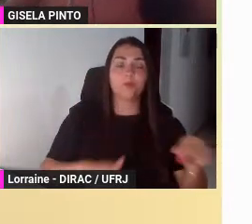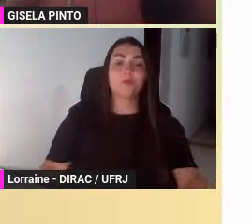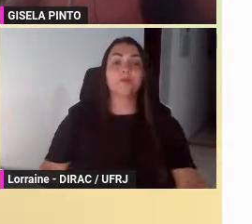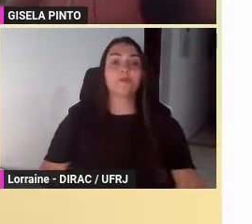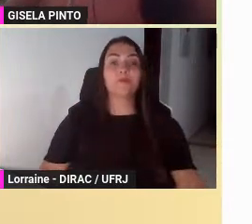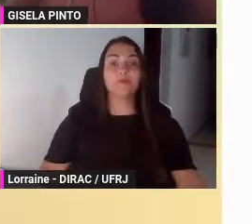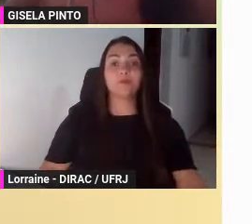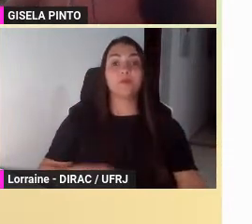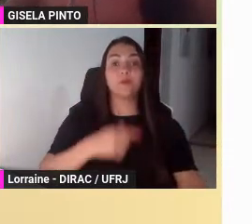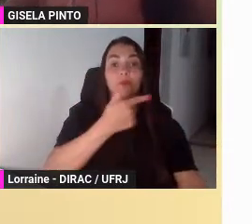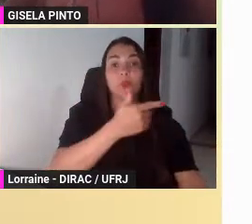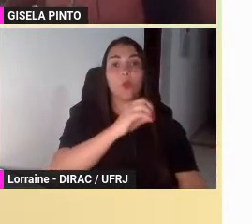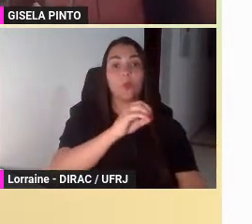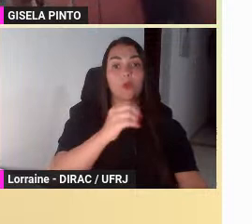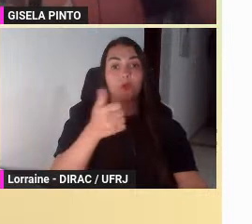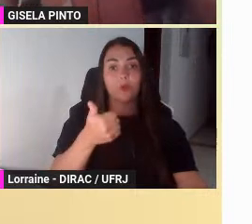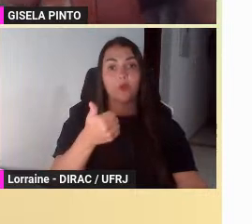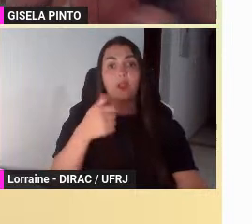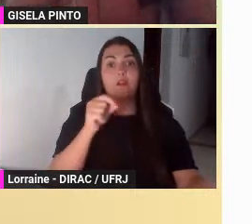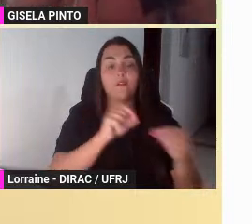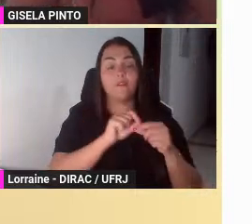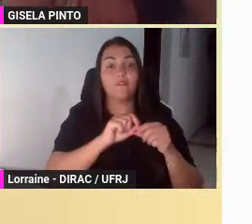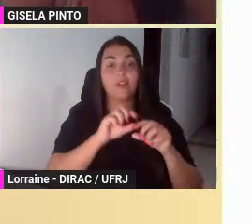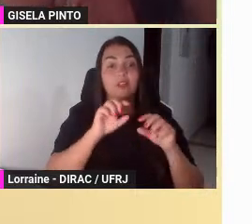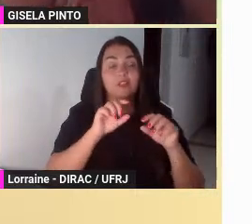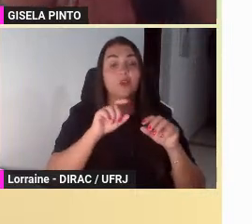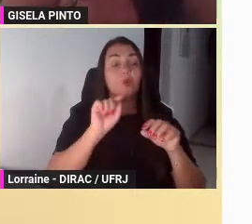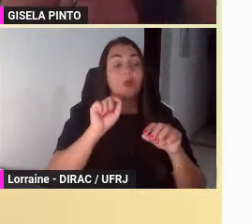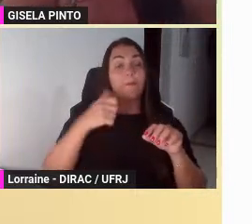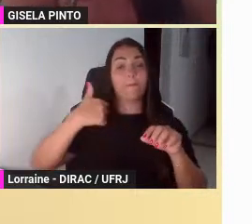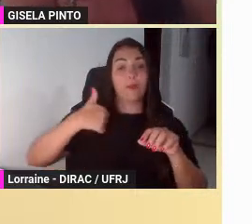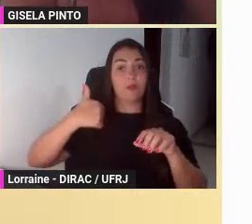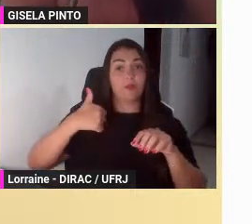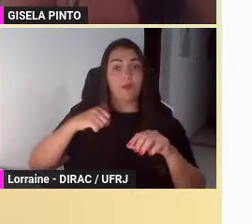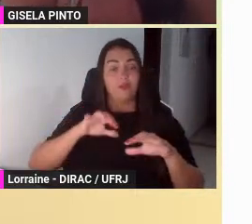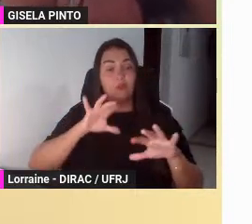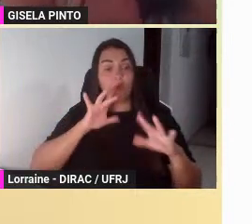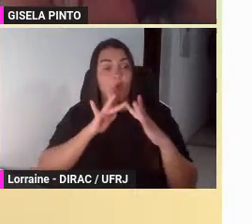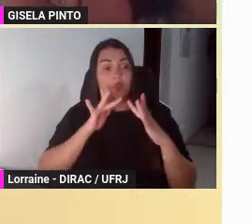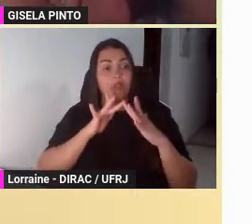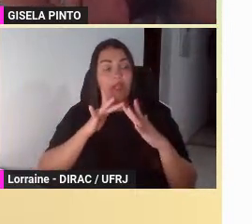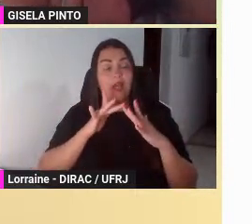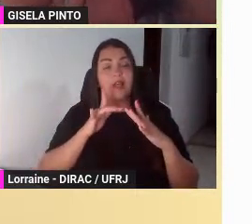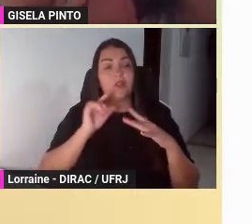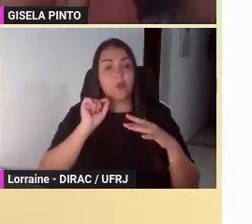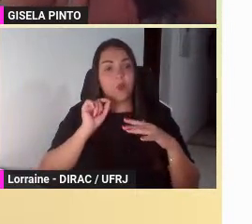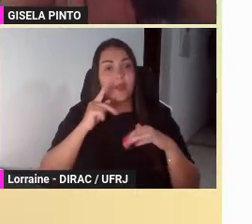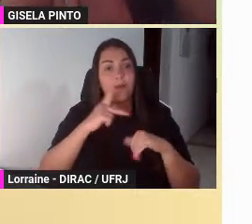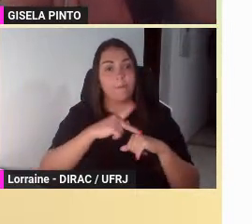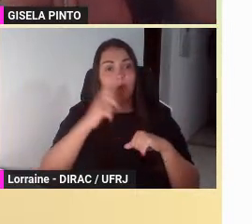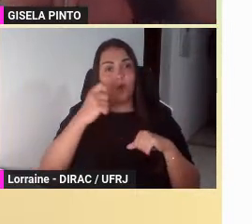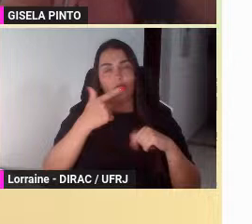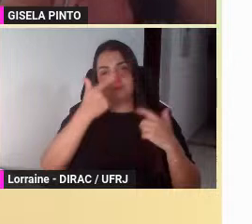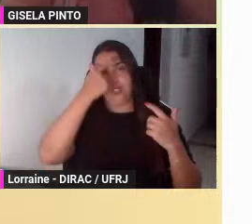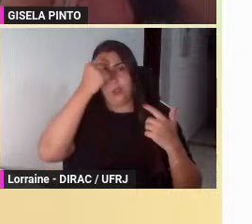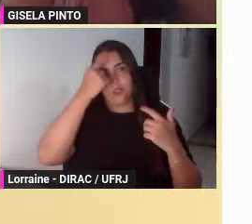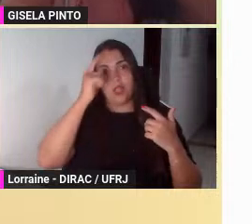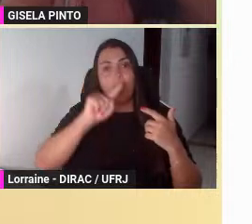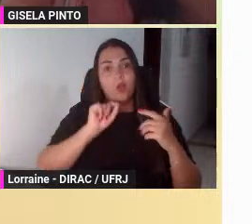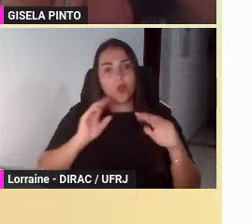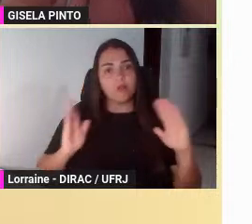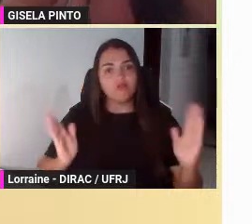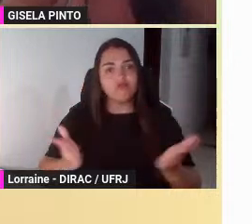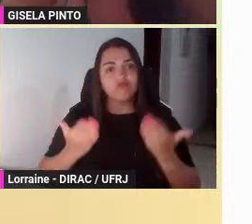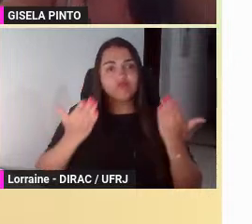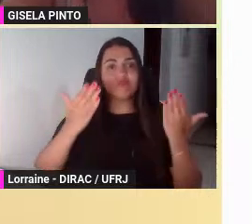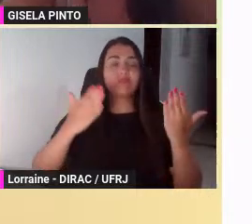Em 2001, eu tive minha primeira relação com a pós-graduação, que é um investimento na continuidade da carreira,